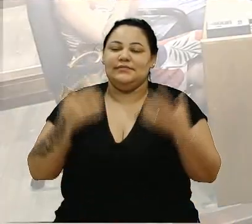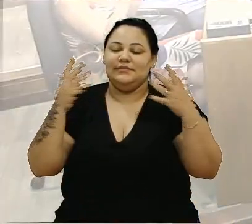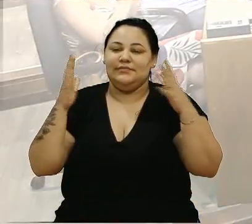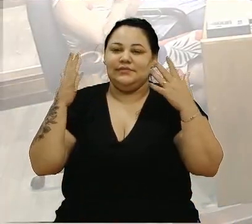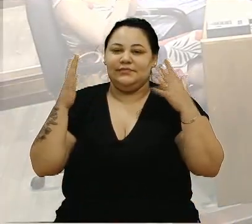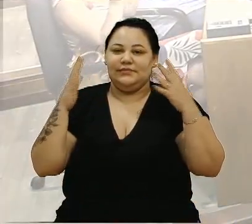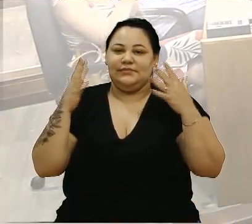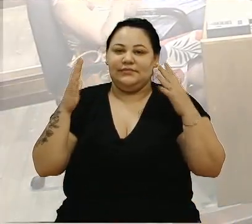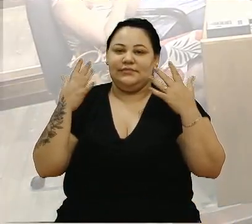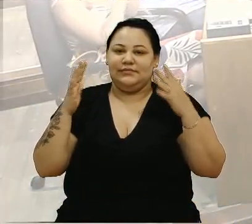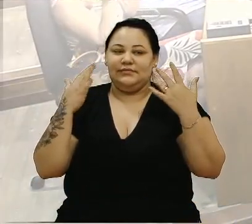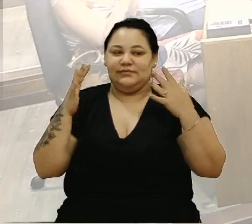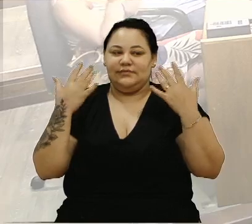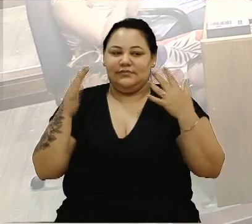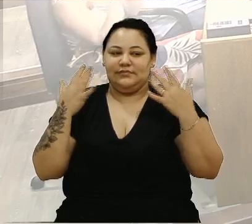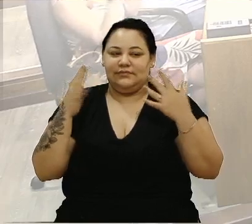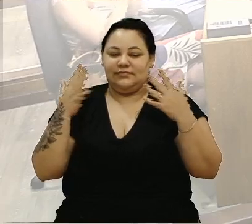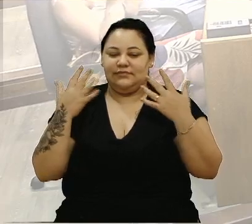Obrigado.